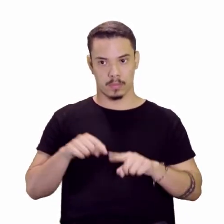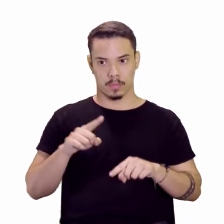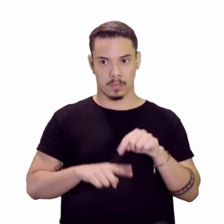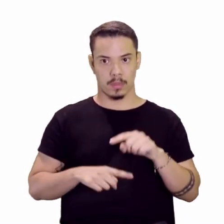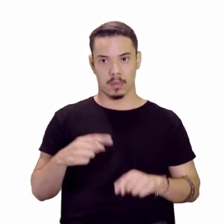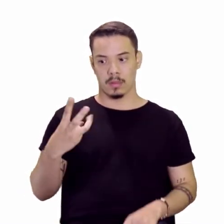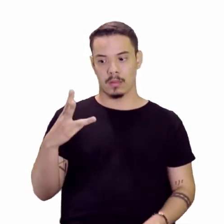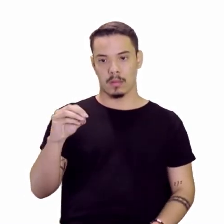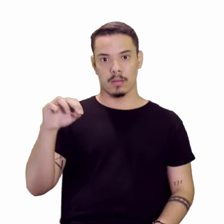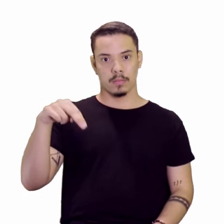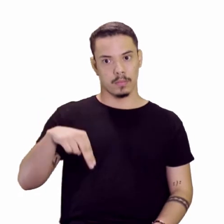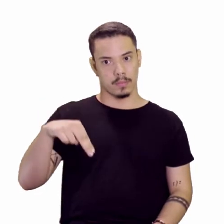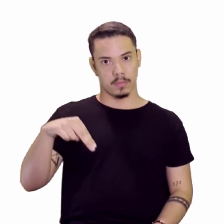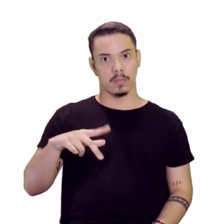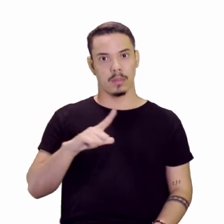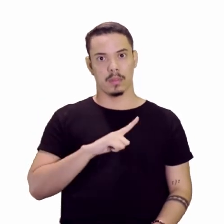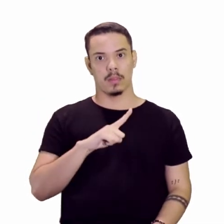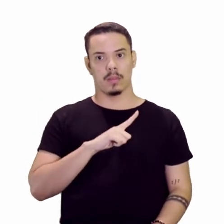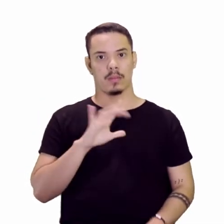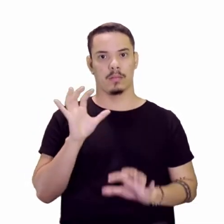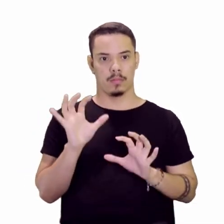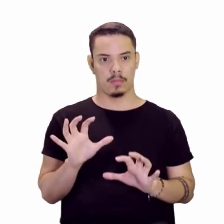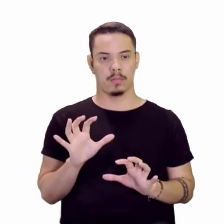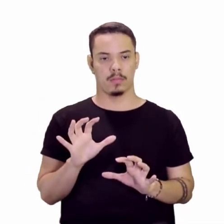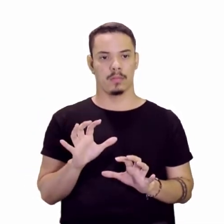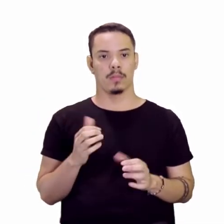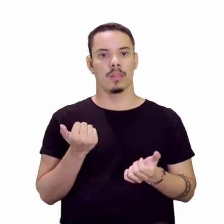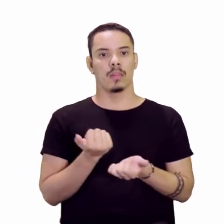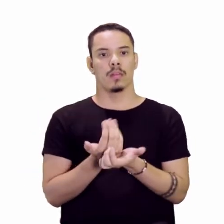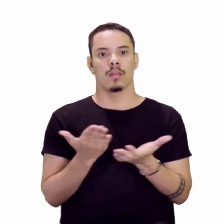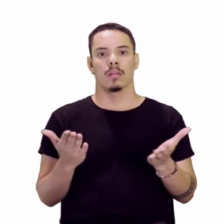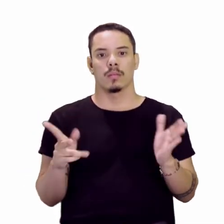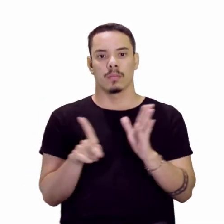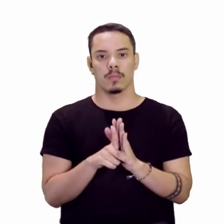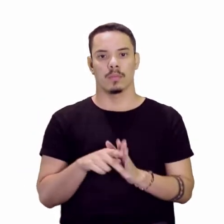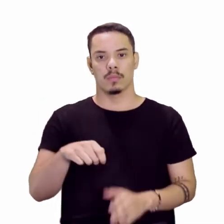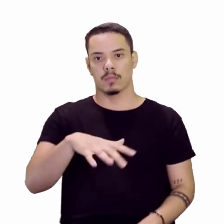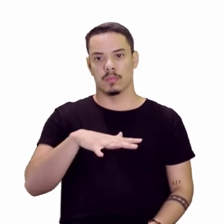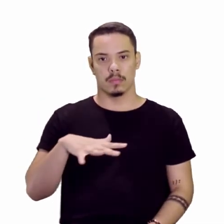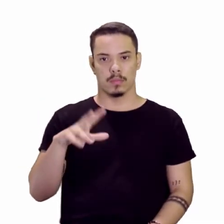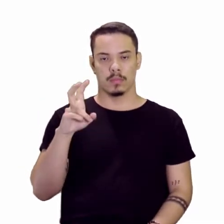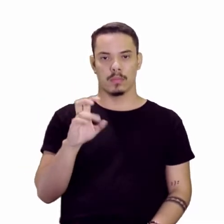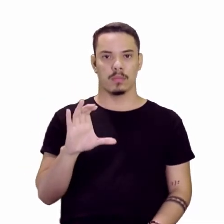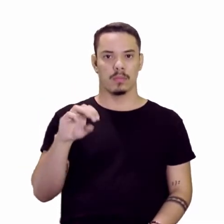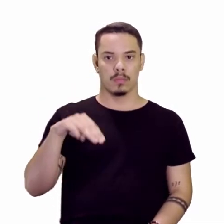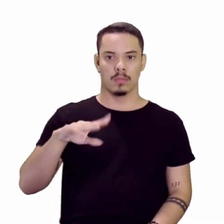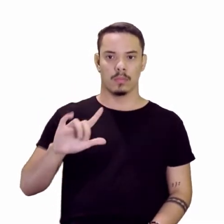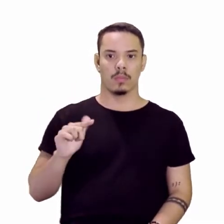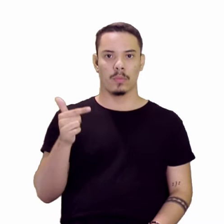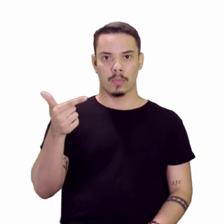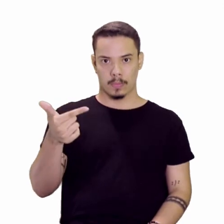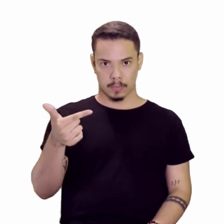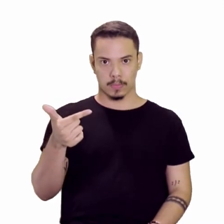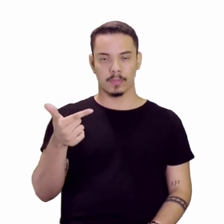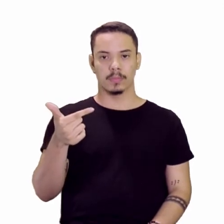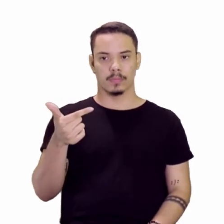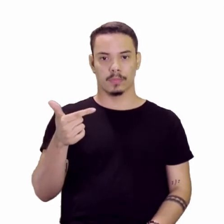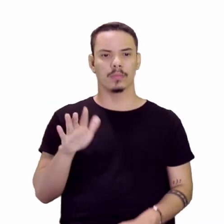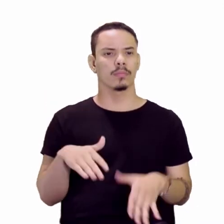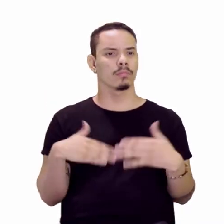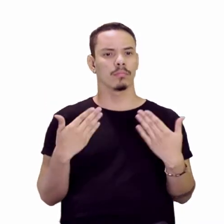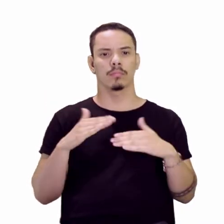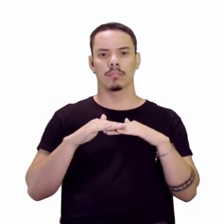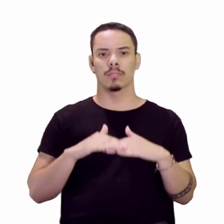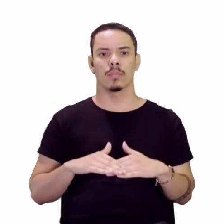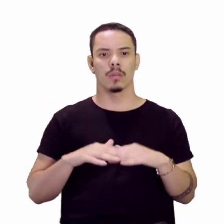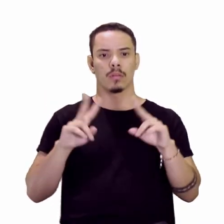ele é 30 newton, tem um peso P de 30 newton, distribuiu ele numa área de 5 centímetros quadrados. Qual a